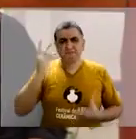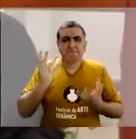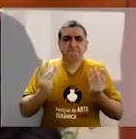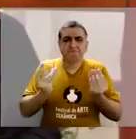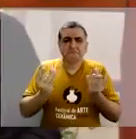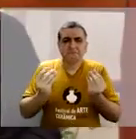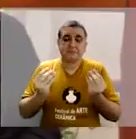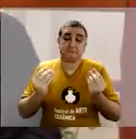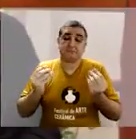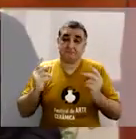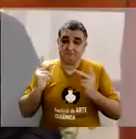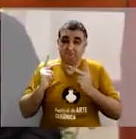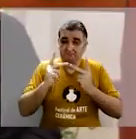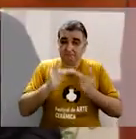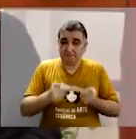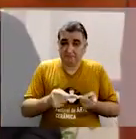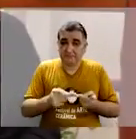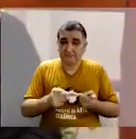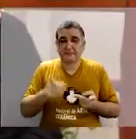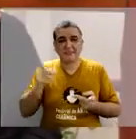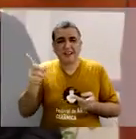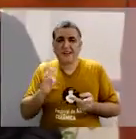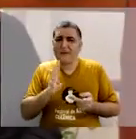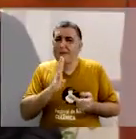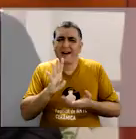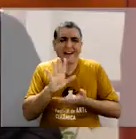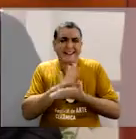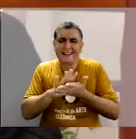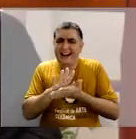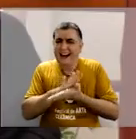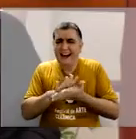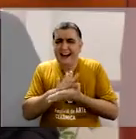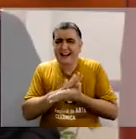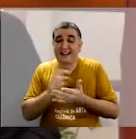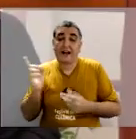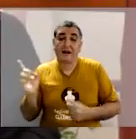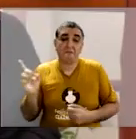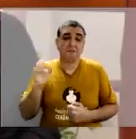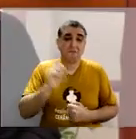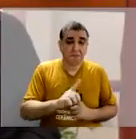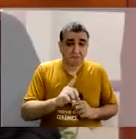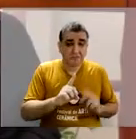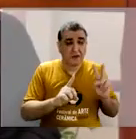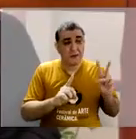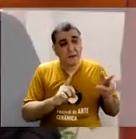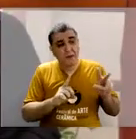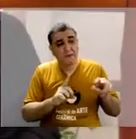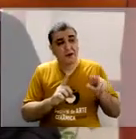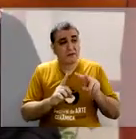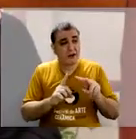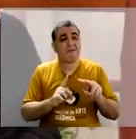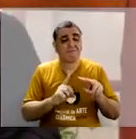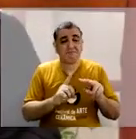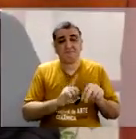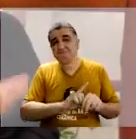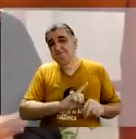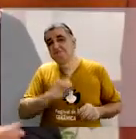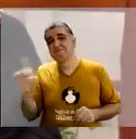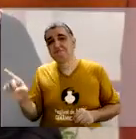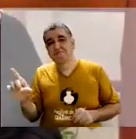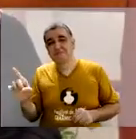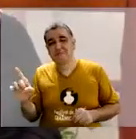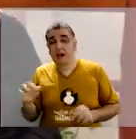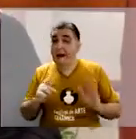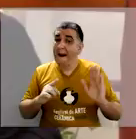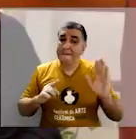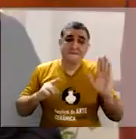aqui recebemos muitas pessoas que elas entram e elas não viram nada. Elas saem da mesma maneira